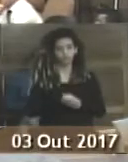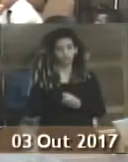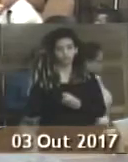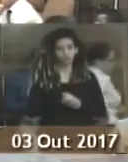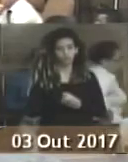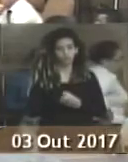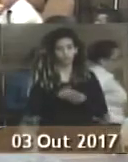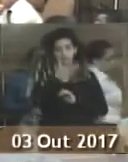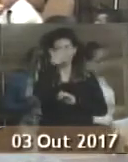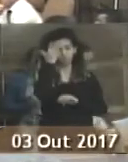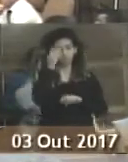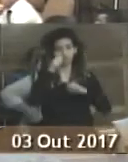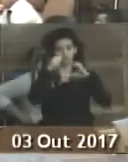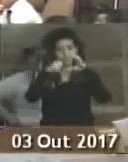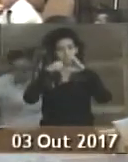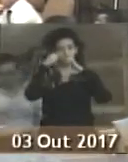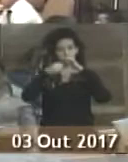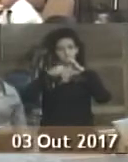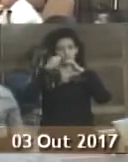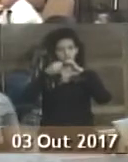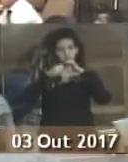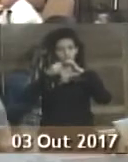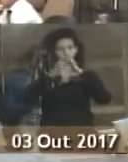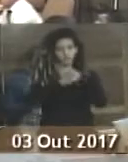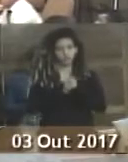para os cargos de cinegrafista, assistente de produção.